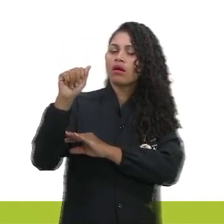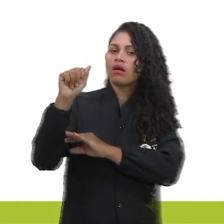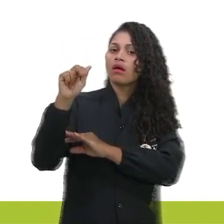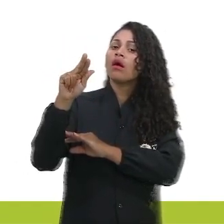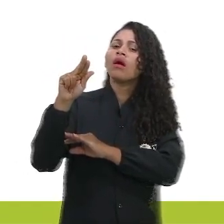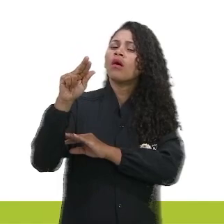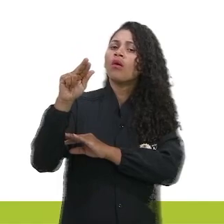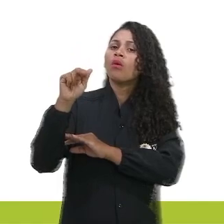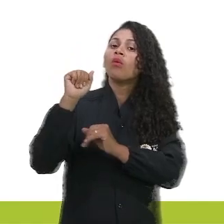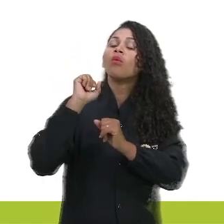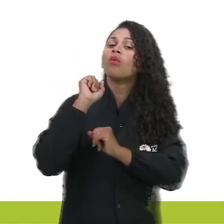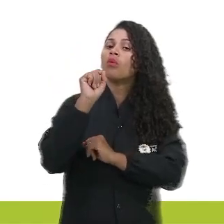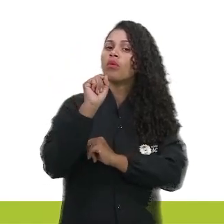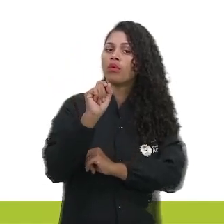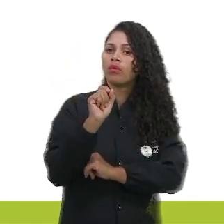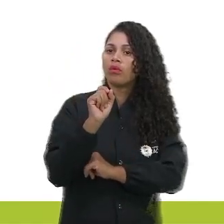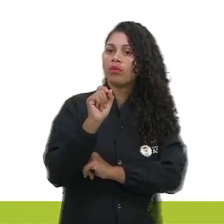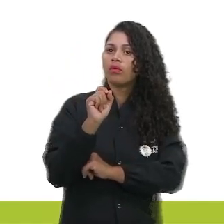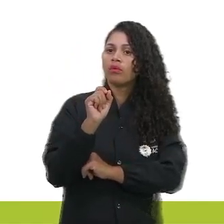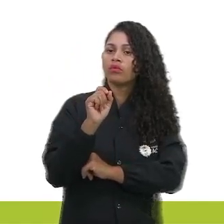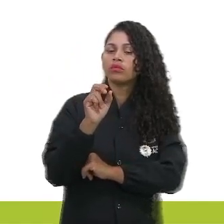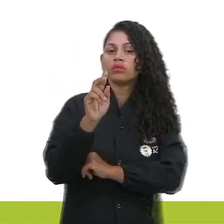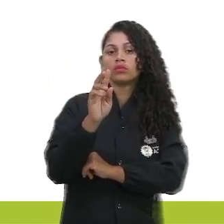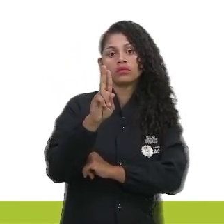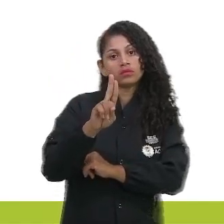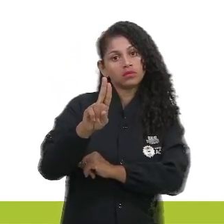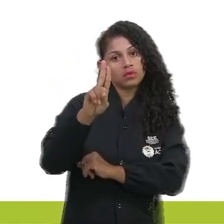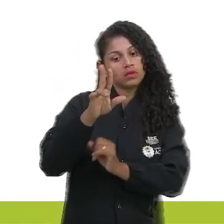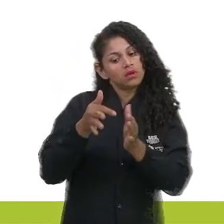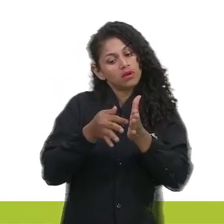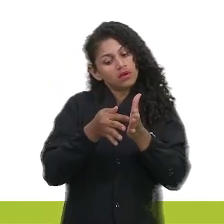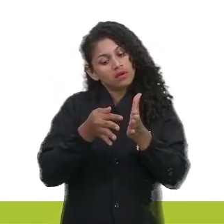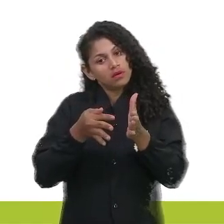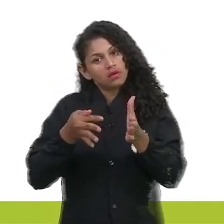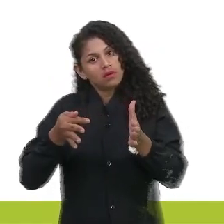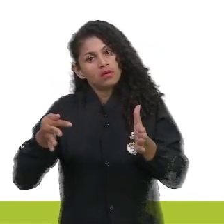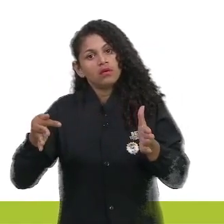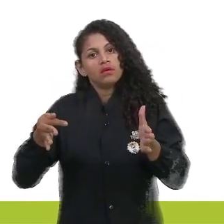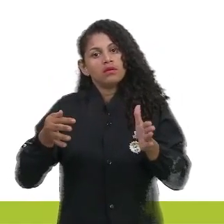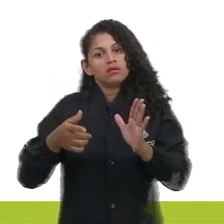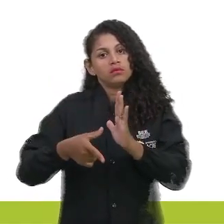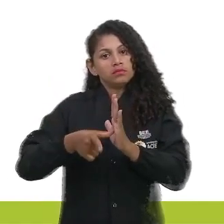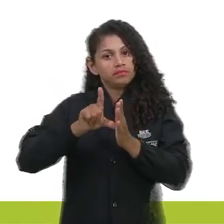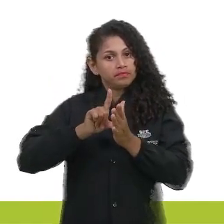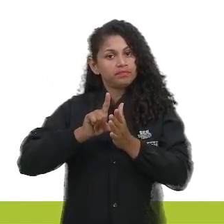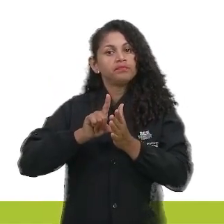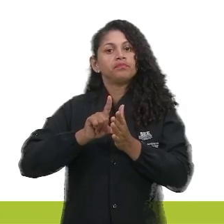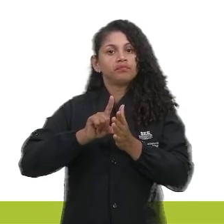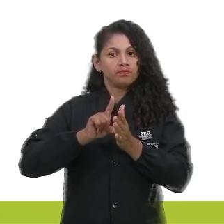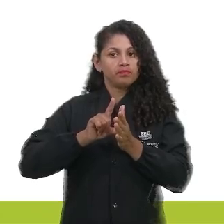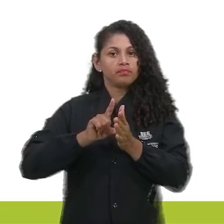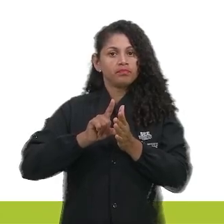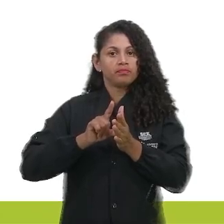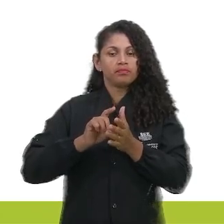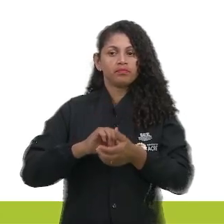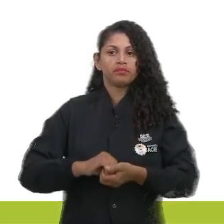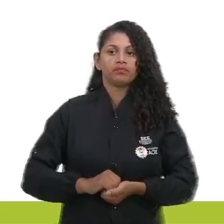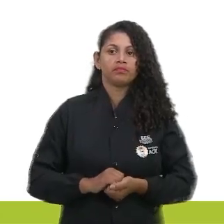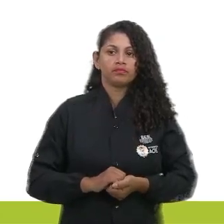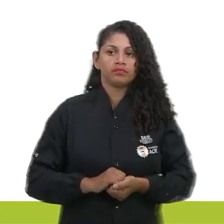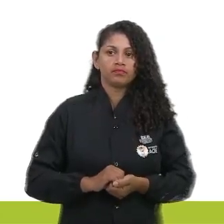fórmula anterior, que nós vimos agora, aqui, né? x igual